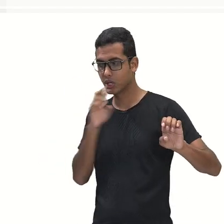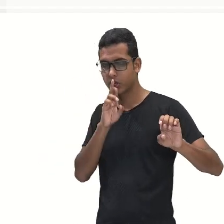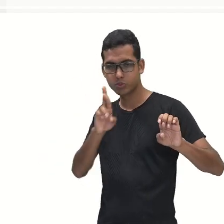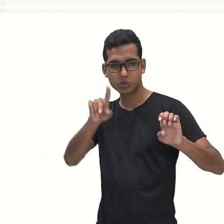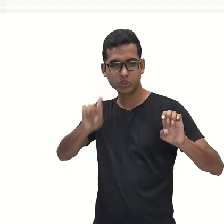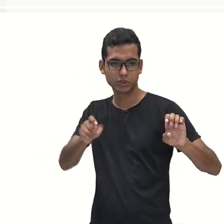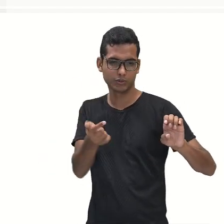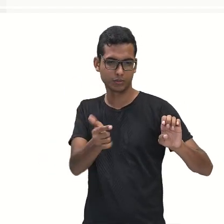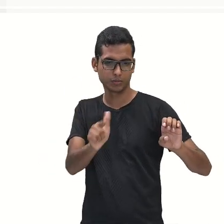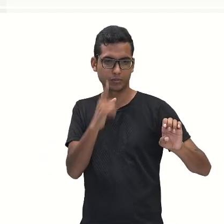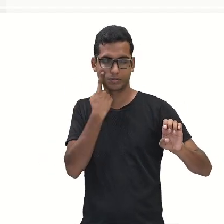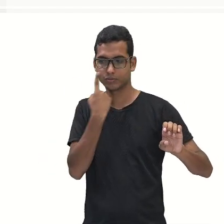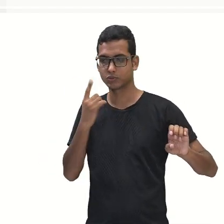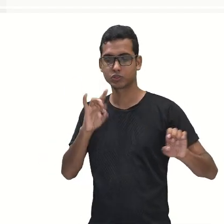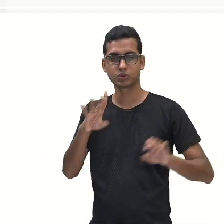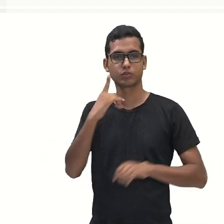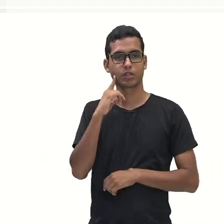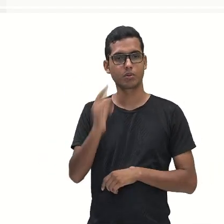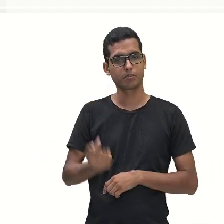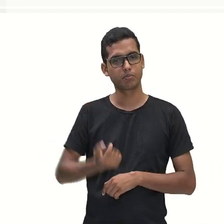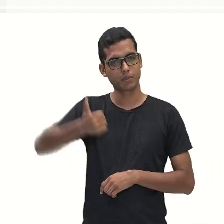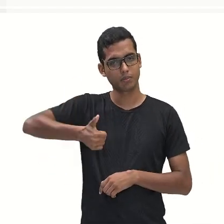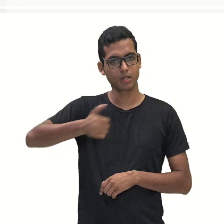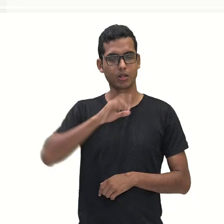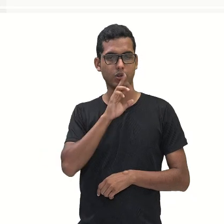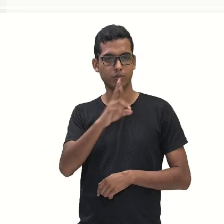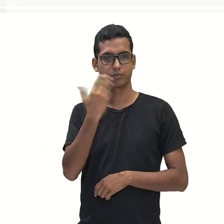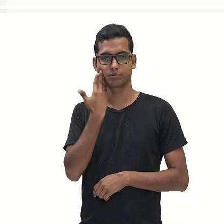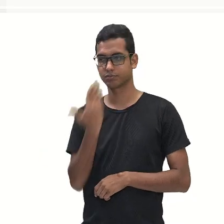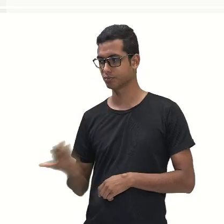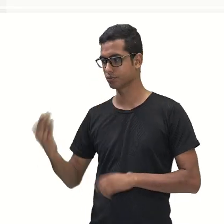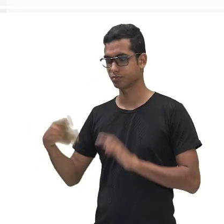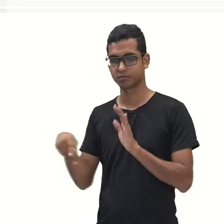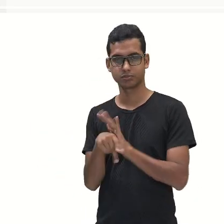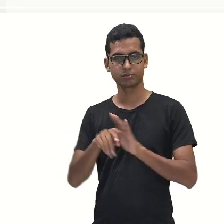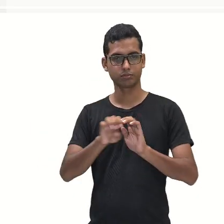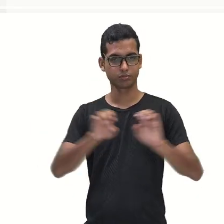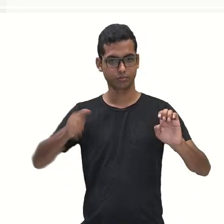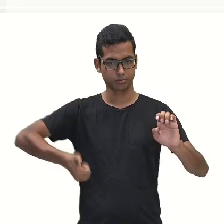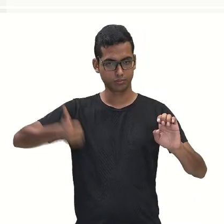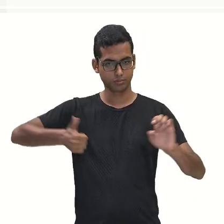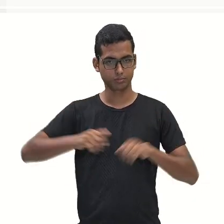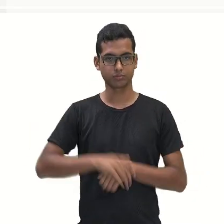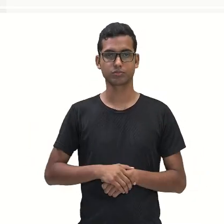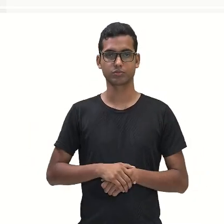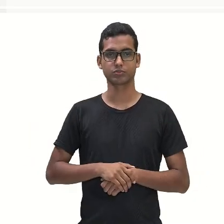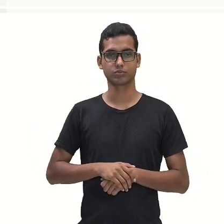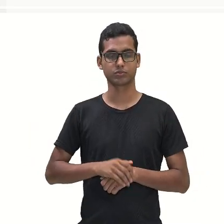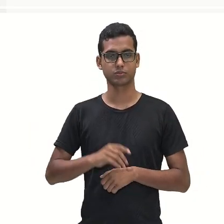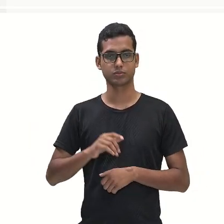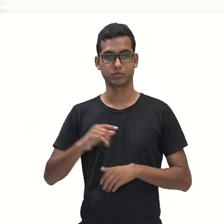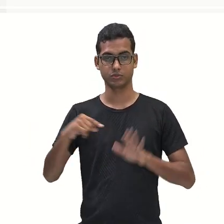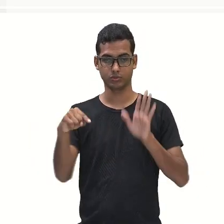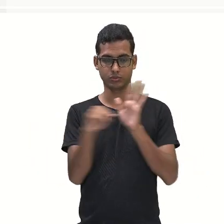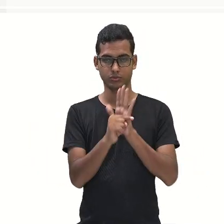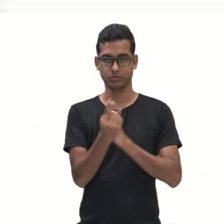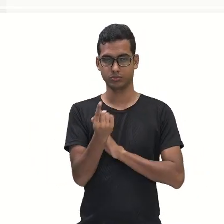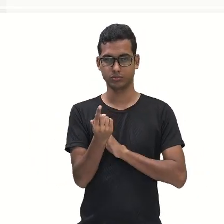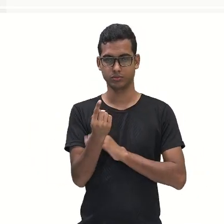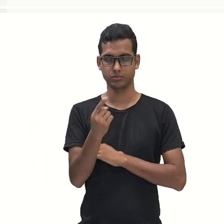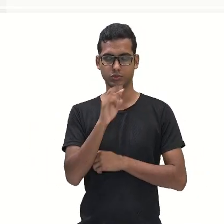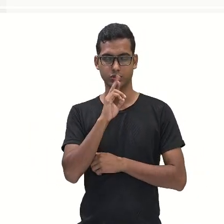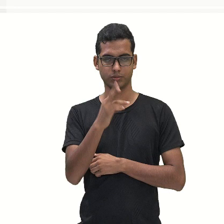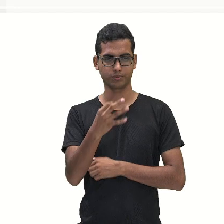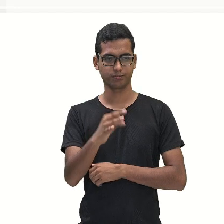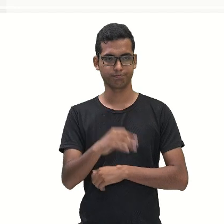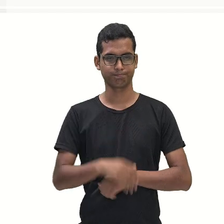outro resultado, né? O resultado ali da equação do primeiro grau, que nesse caso aí foi igual a menos 1.